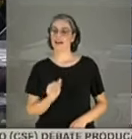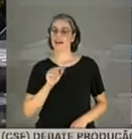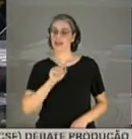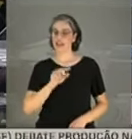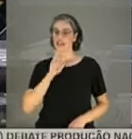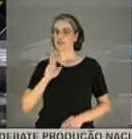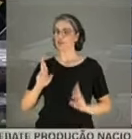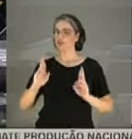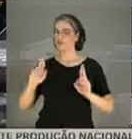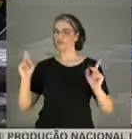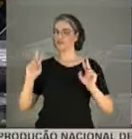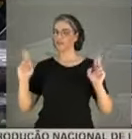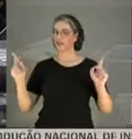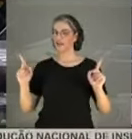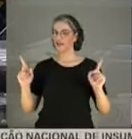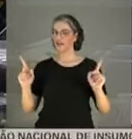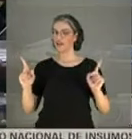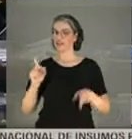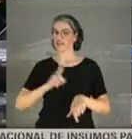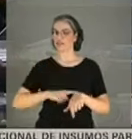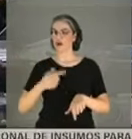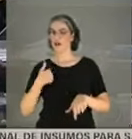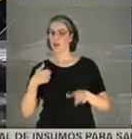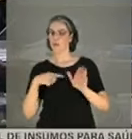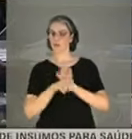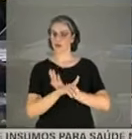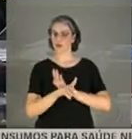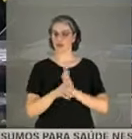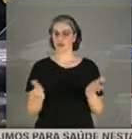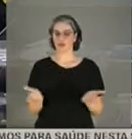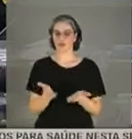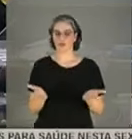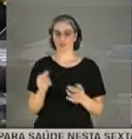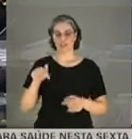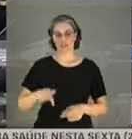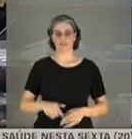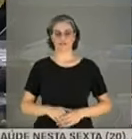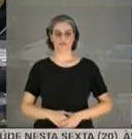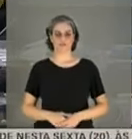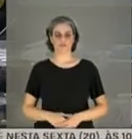respondeu o depoente ao interrogatório que fizemos aqui hoje nesta comissão.